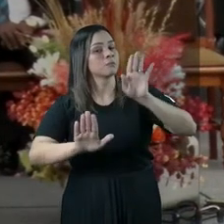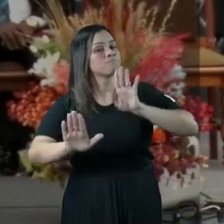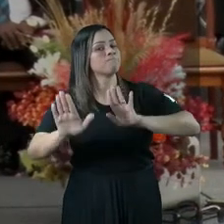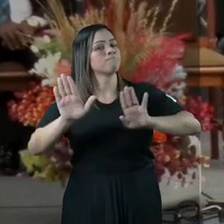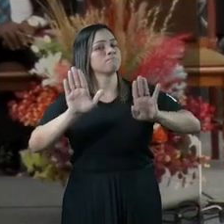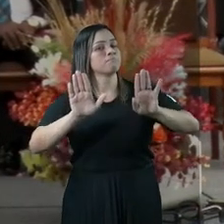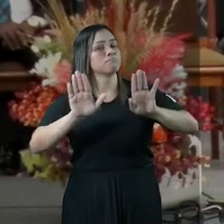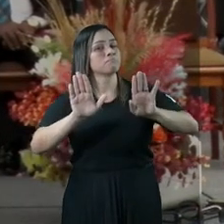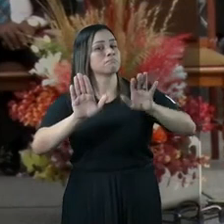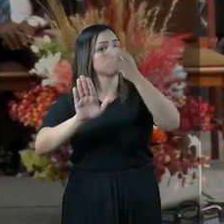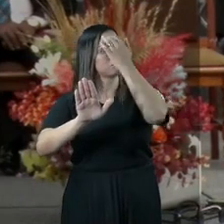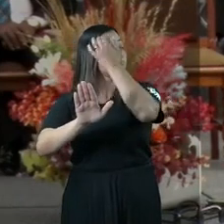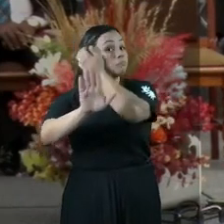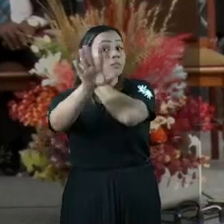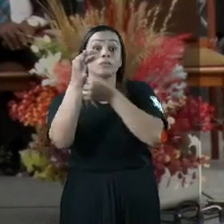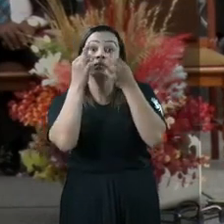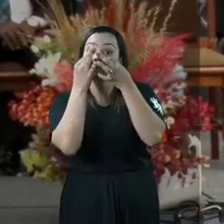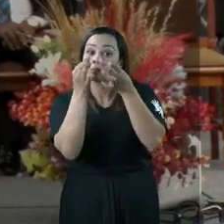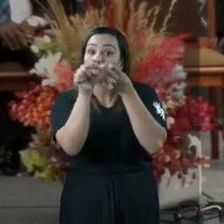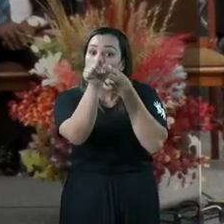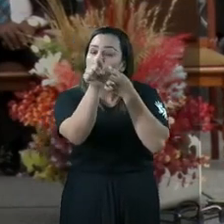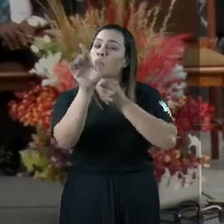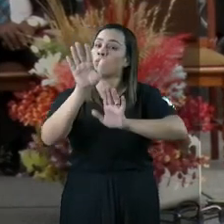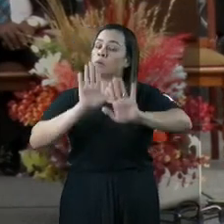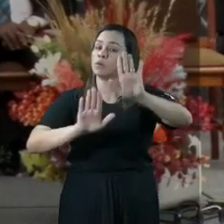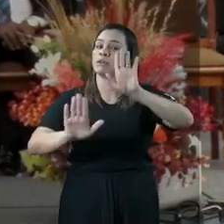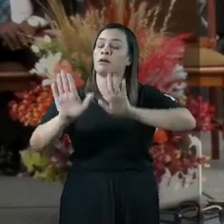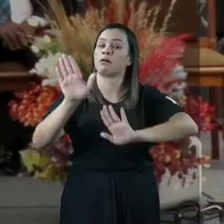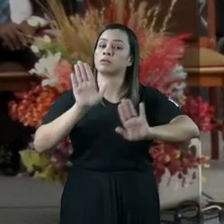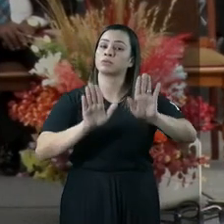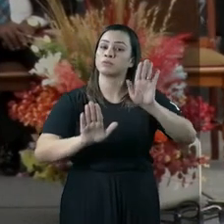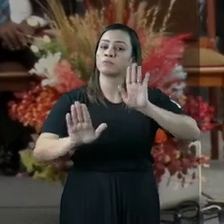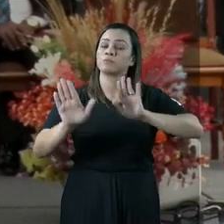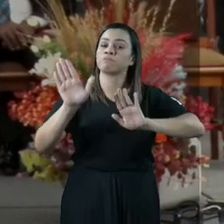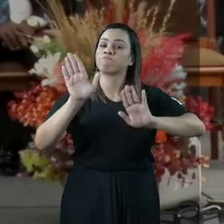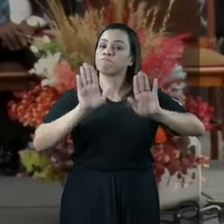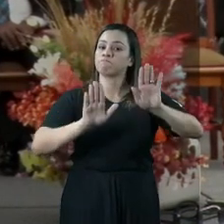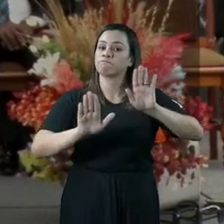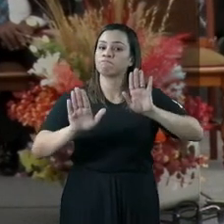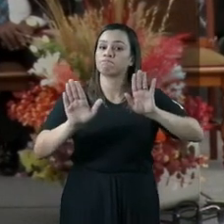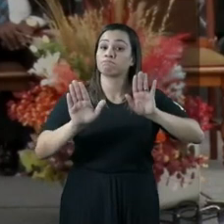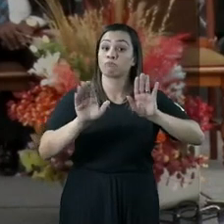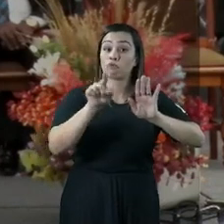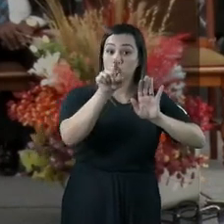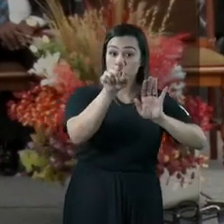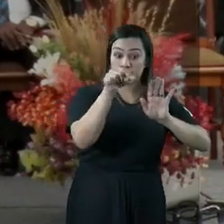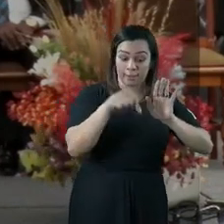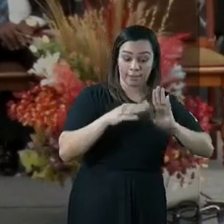Diga profeticamente, entone a sua voz e diga, toma cuidado. Para não cantar sobre ele